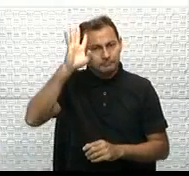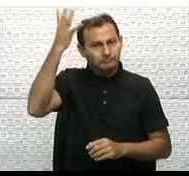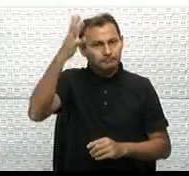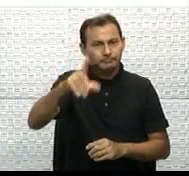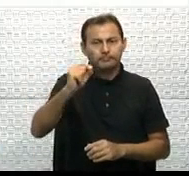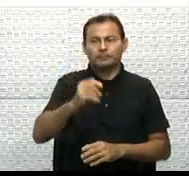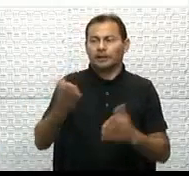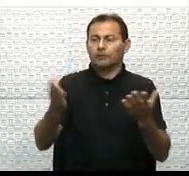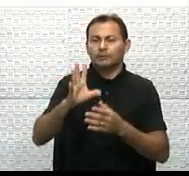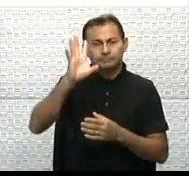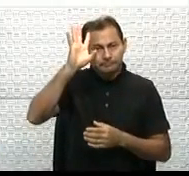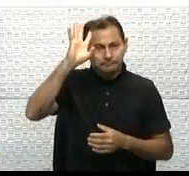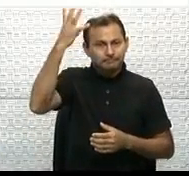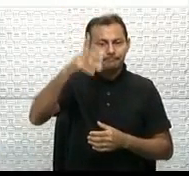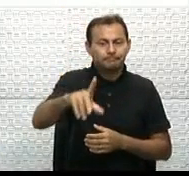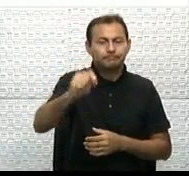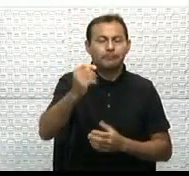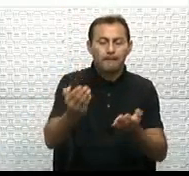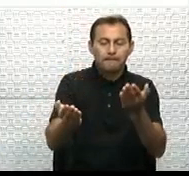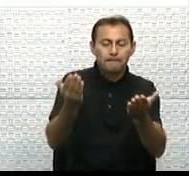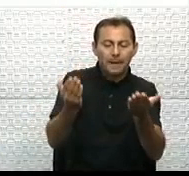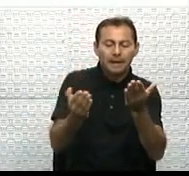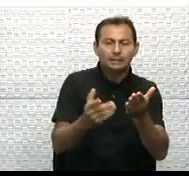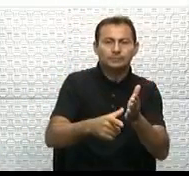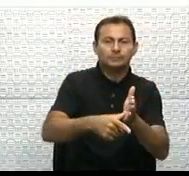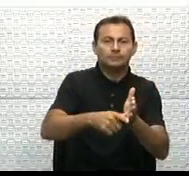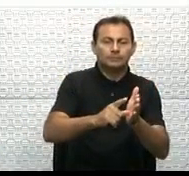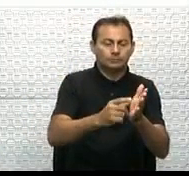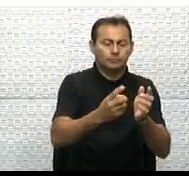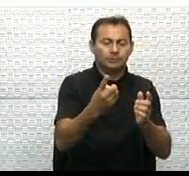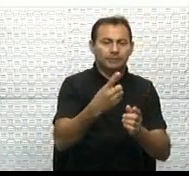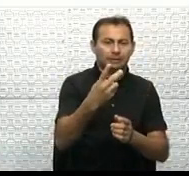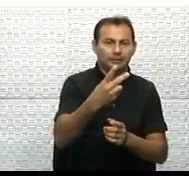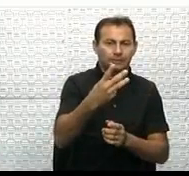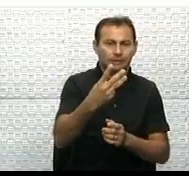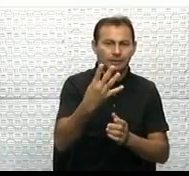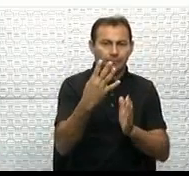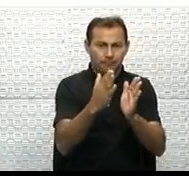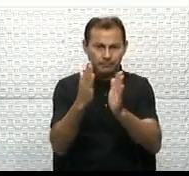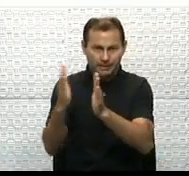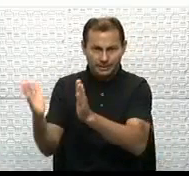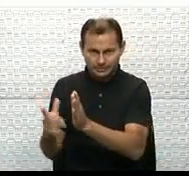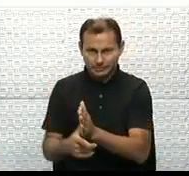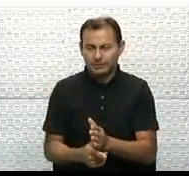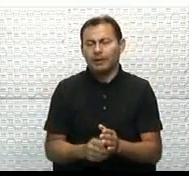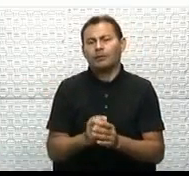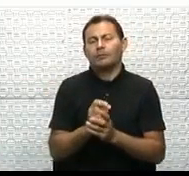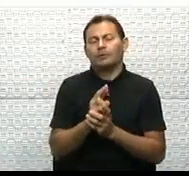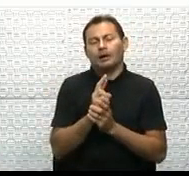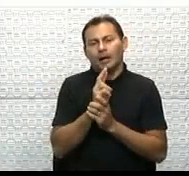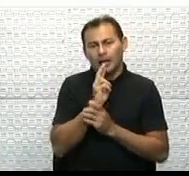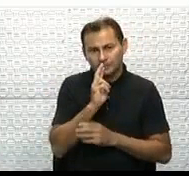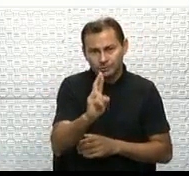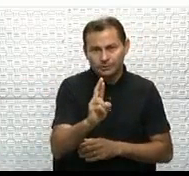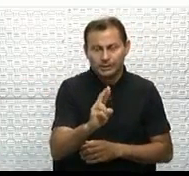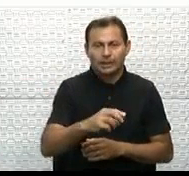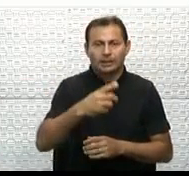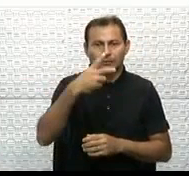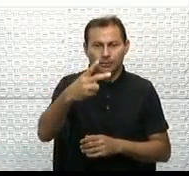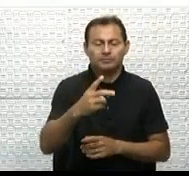E nós vamos tomar a decisão com base nos passos anteriores. Vamos então à resolução da situação problema